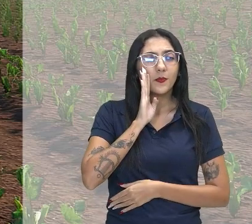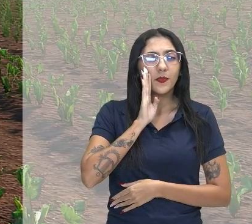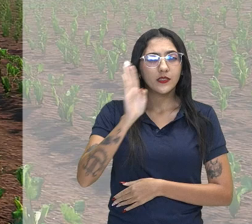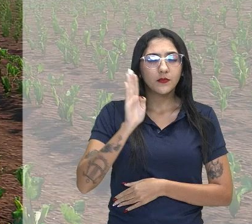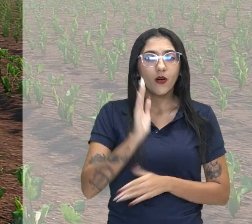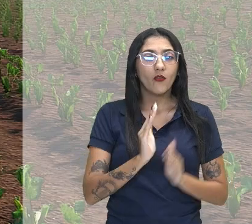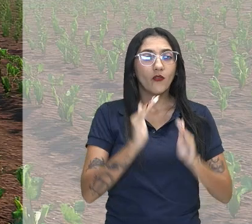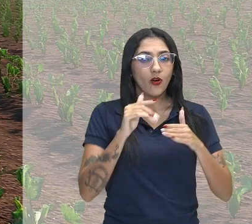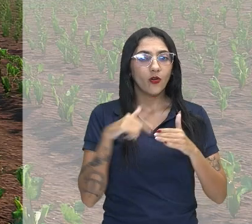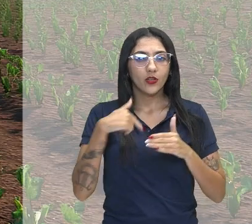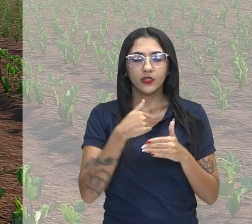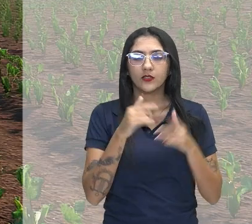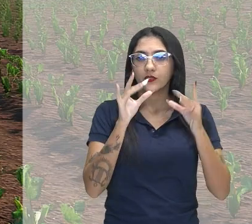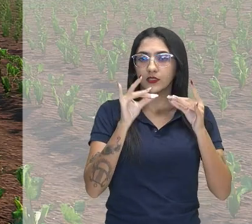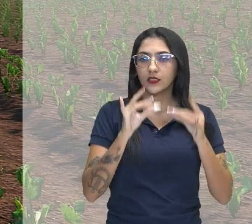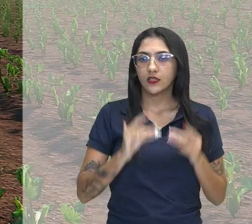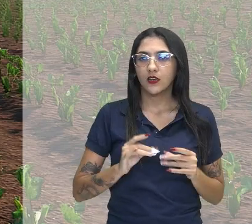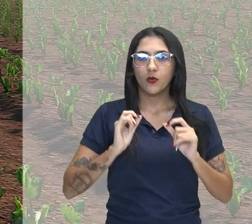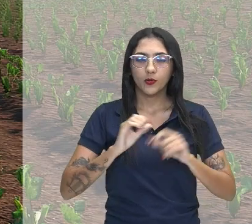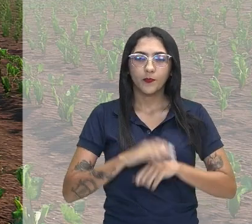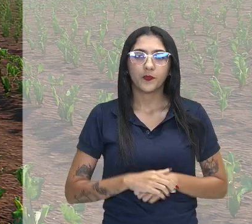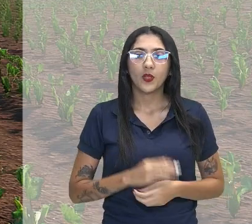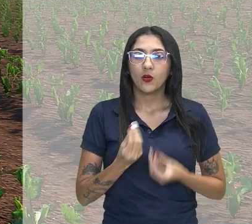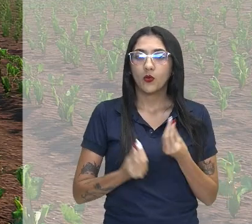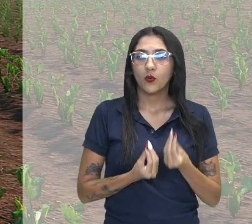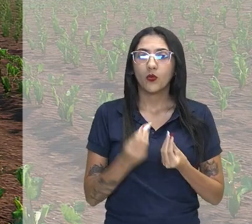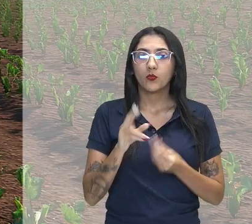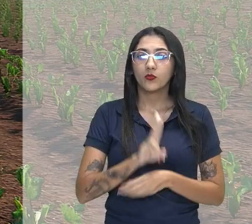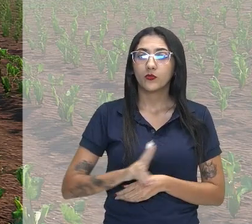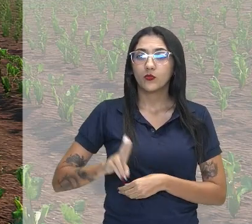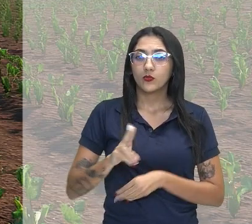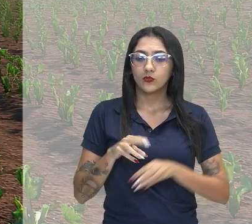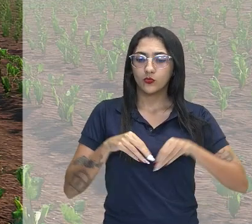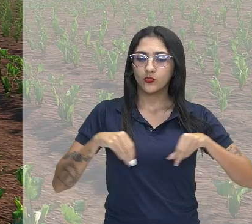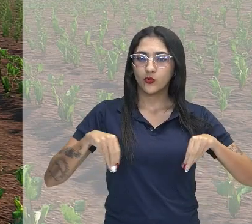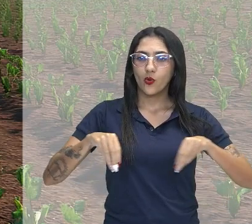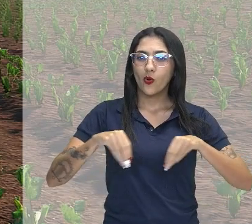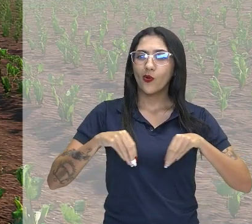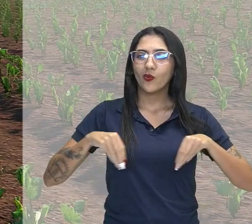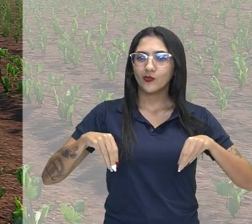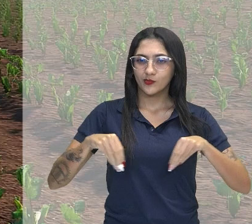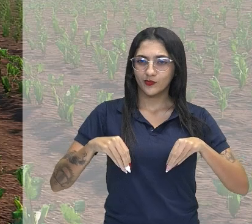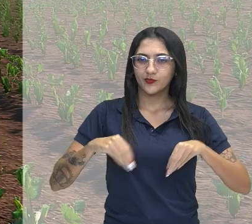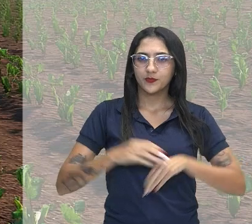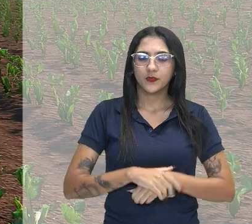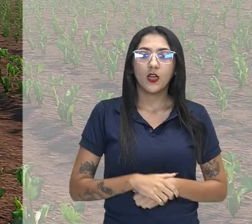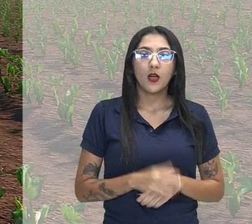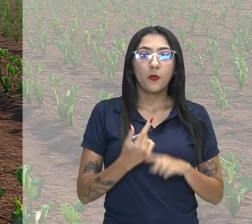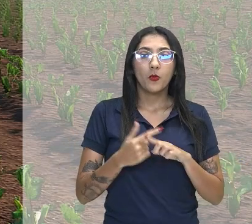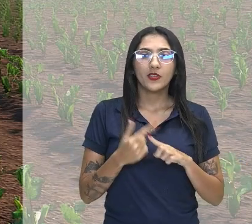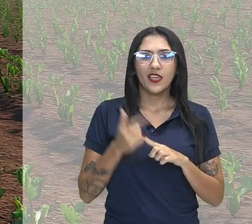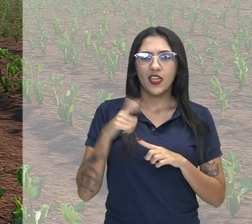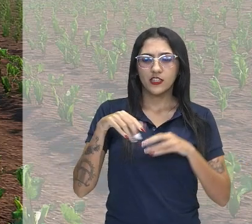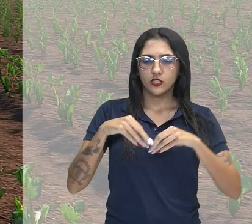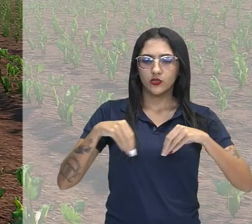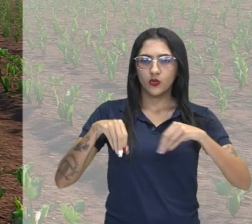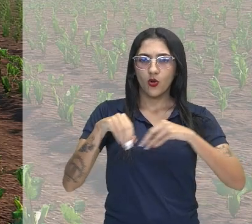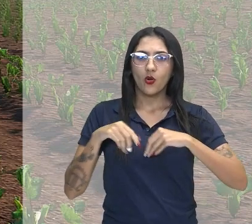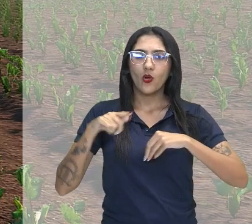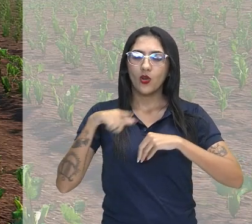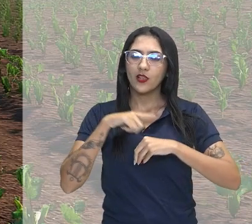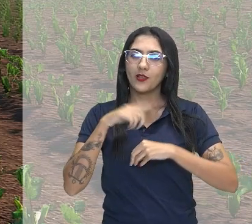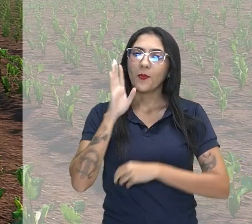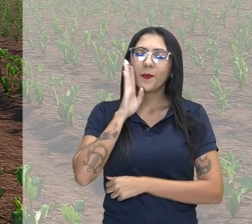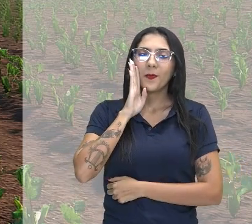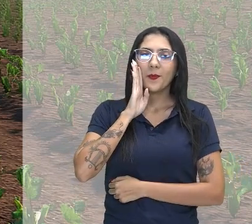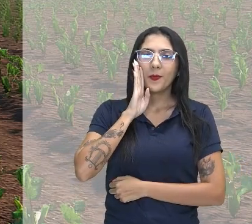vai ser realmente a utilização do solo, tá bom, gente? Porque essa parte do solo vai ser o